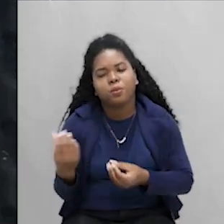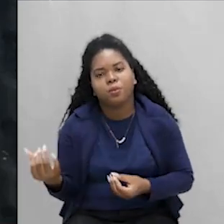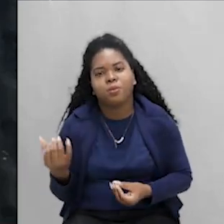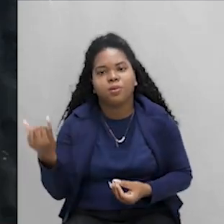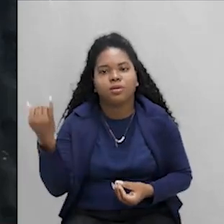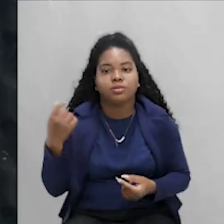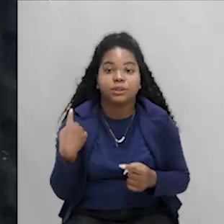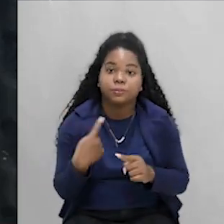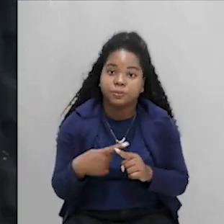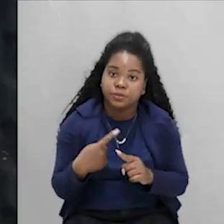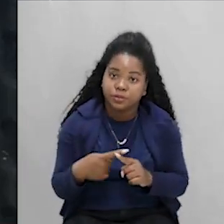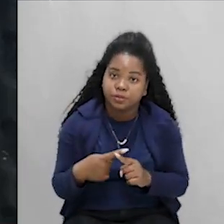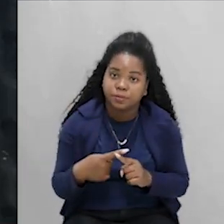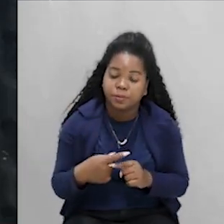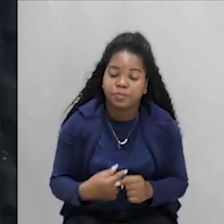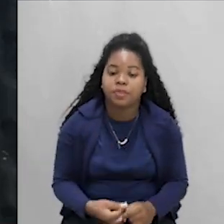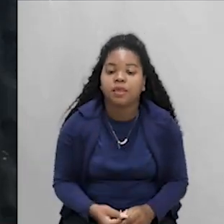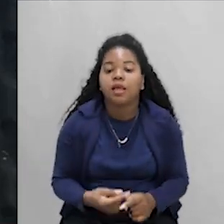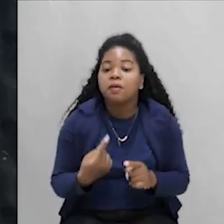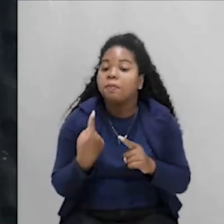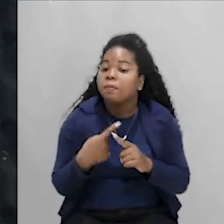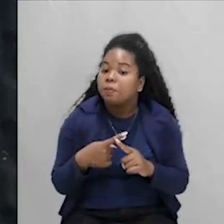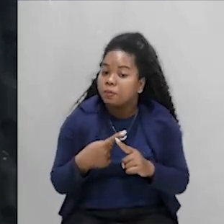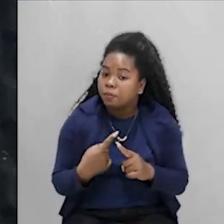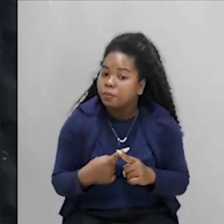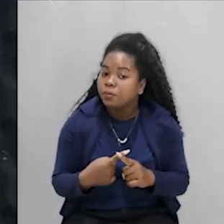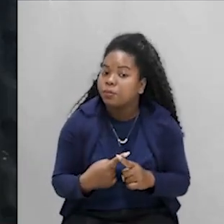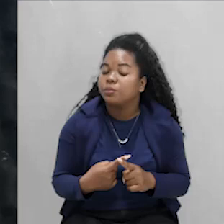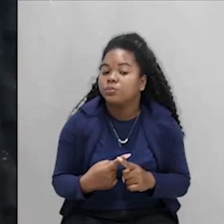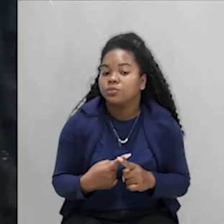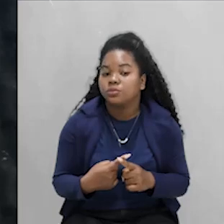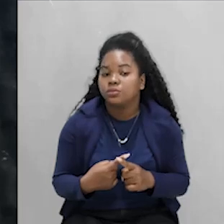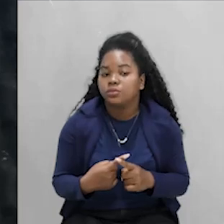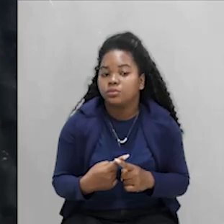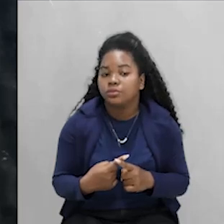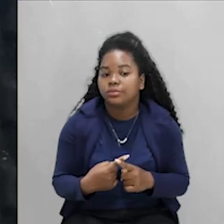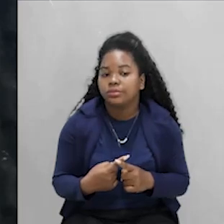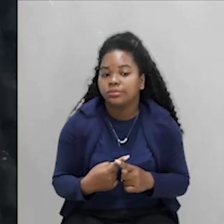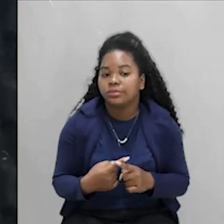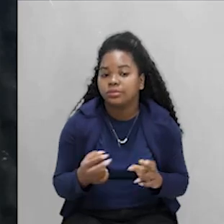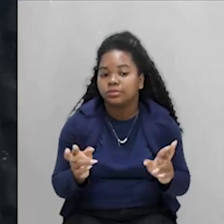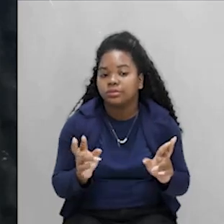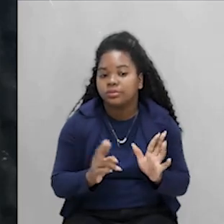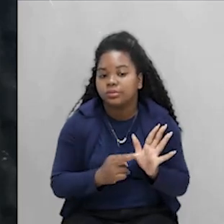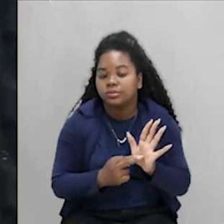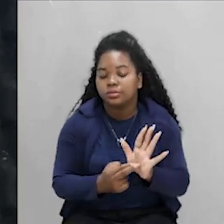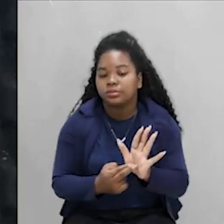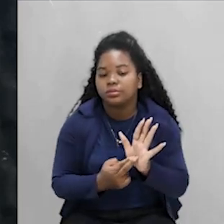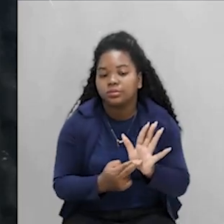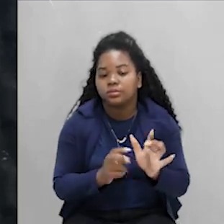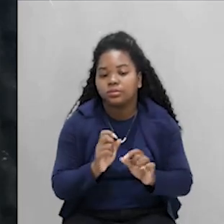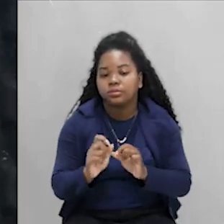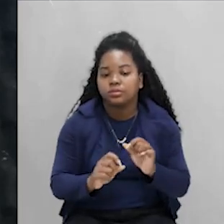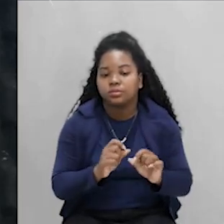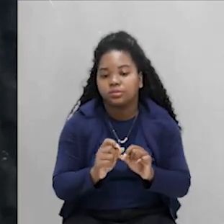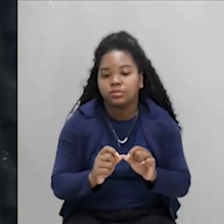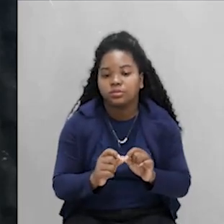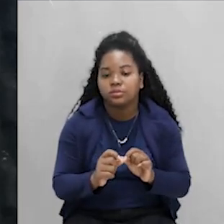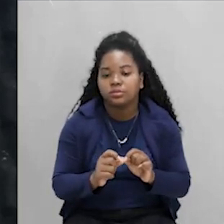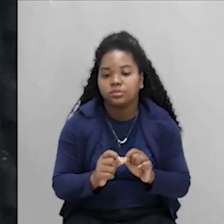importante turma porque os ésteres né eles representam o